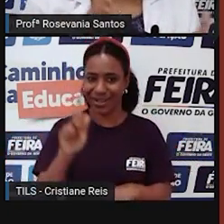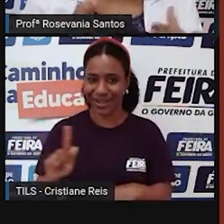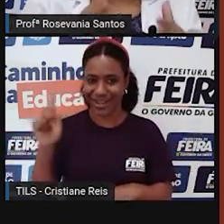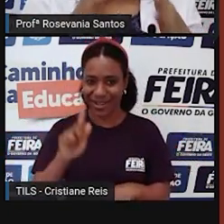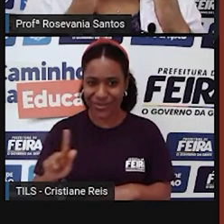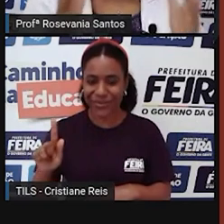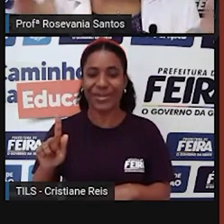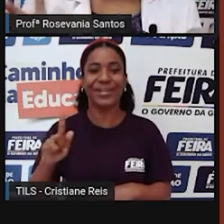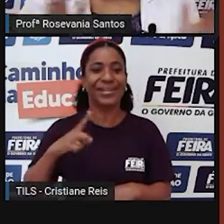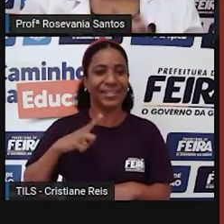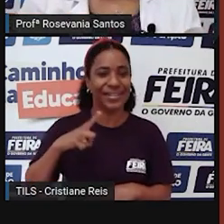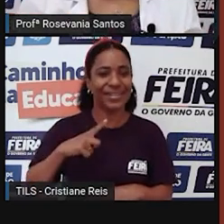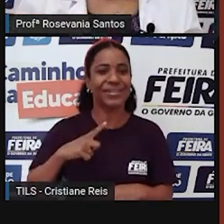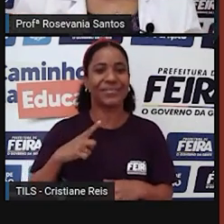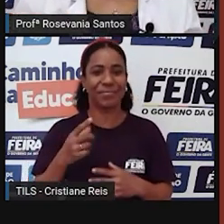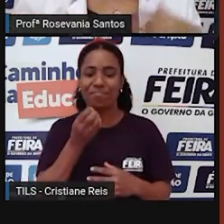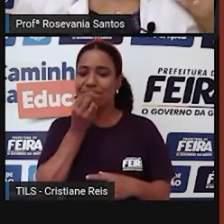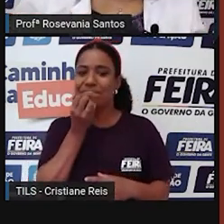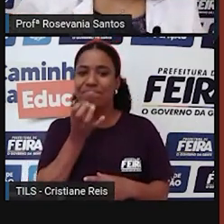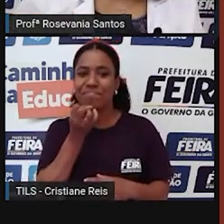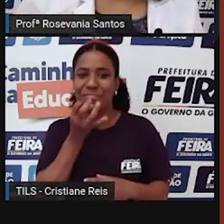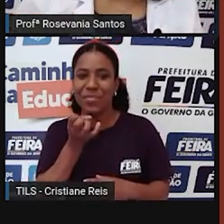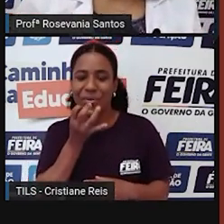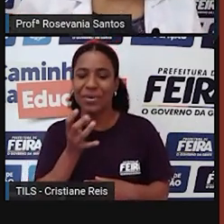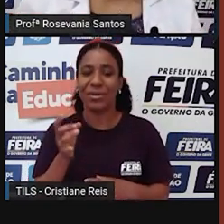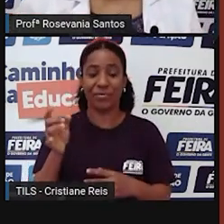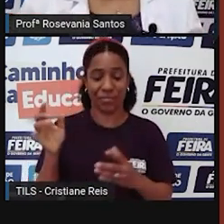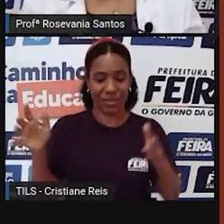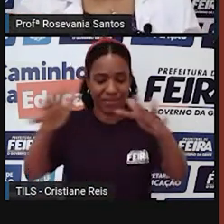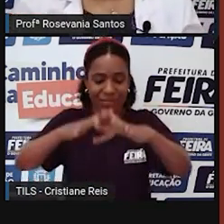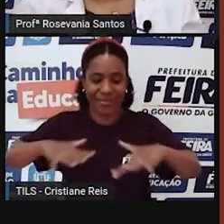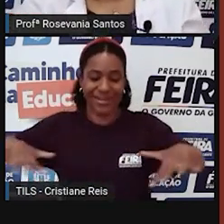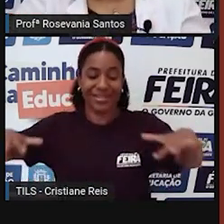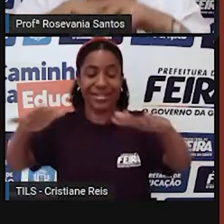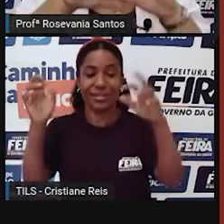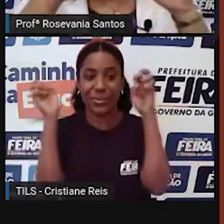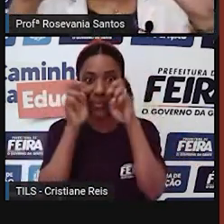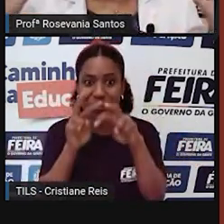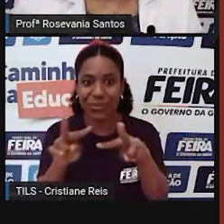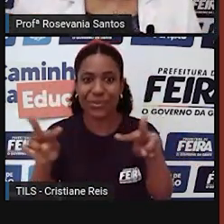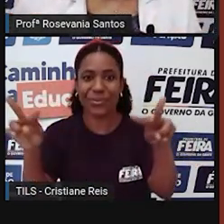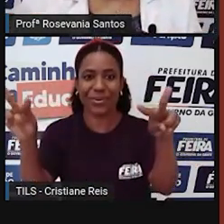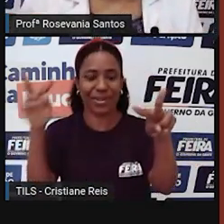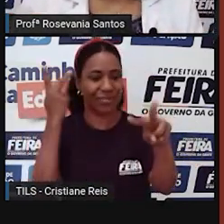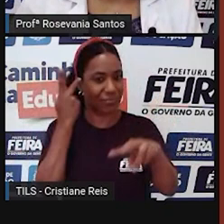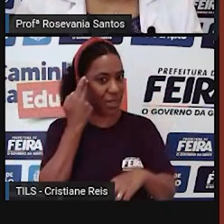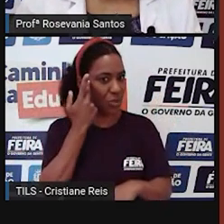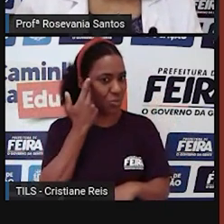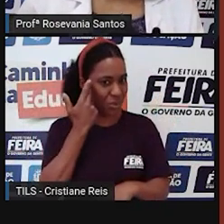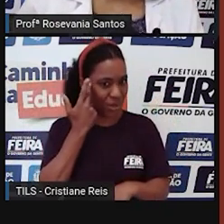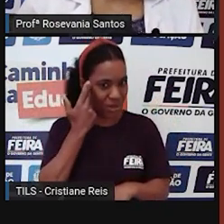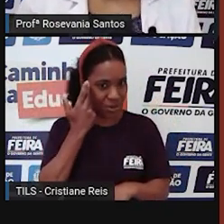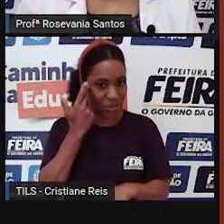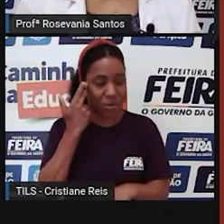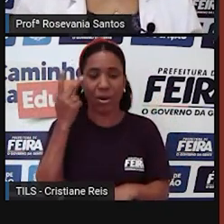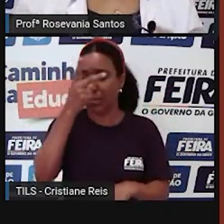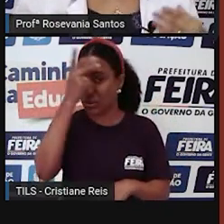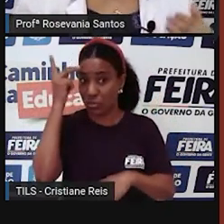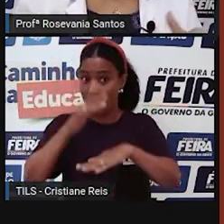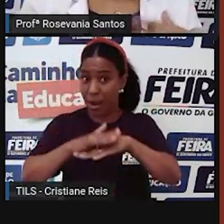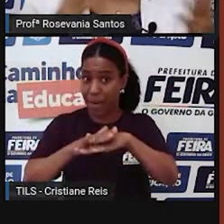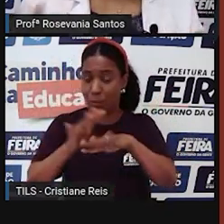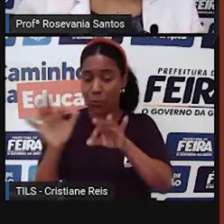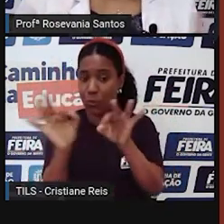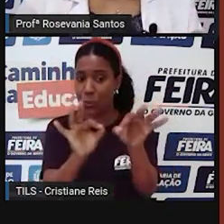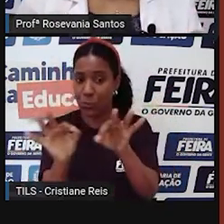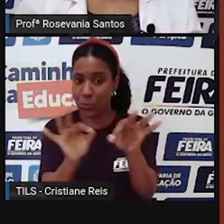desse espaço geográfico, ele está dividido lá nas paisagens naturais, aquelas que foram pouco alteradas, né, pelo homem,